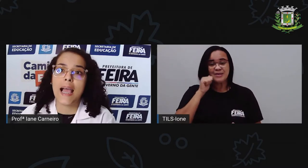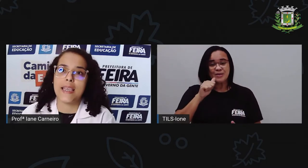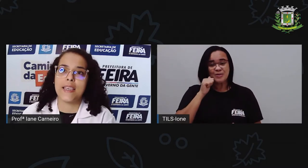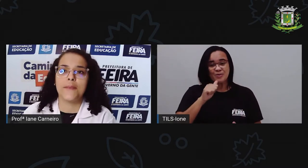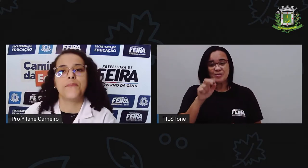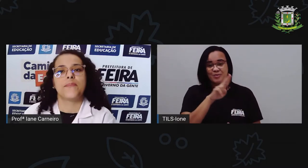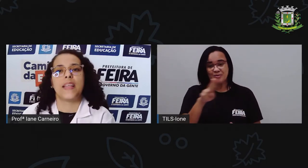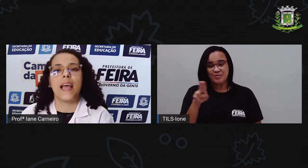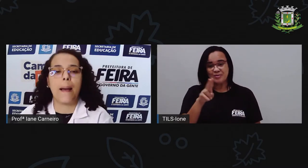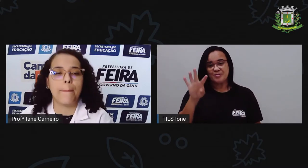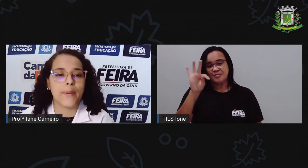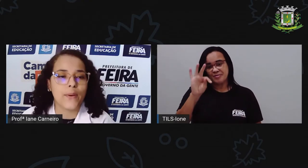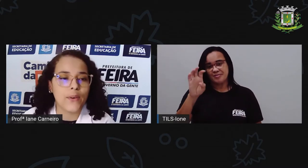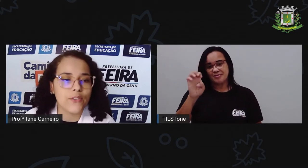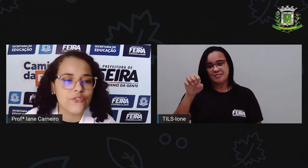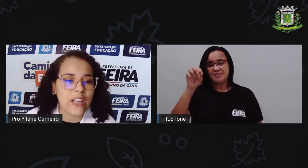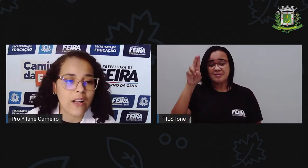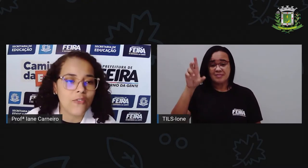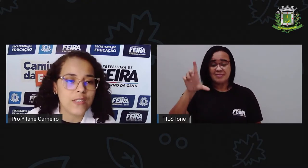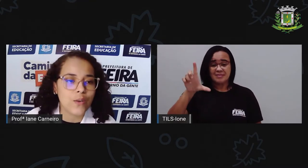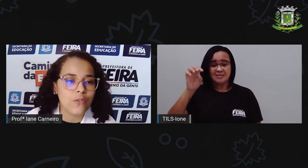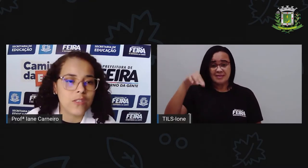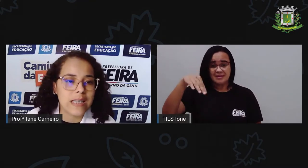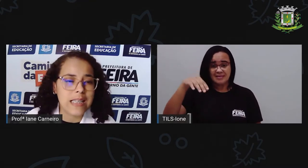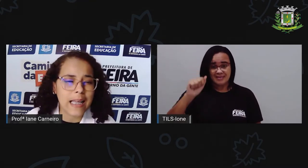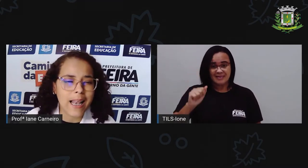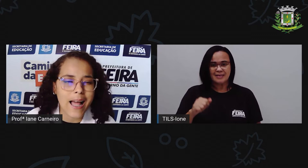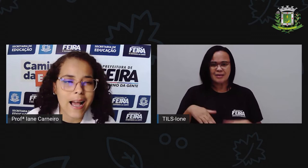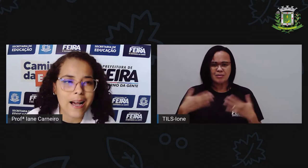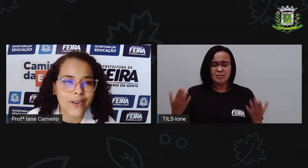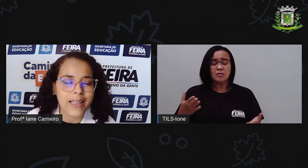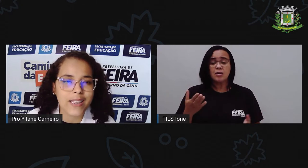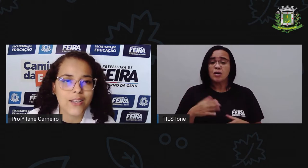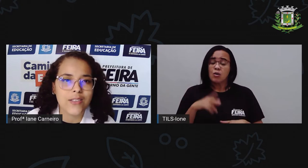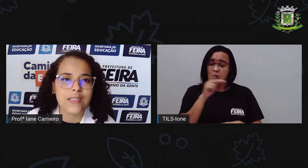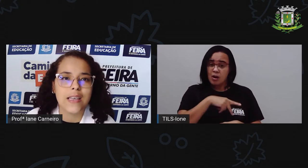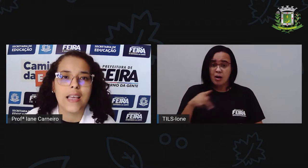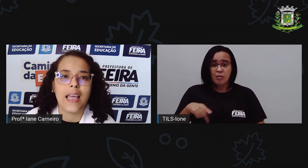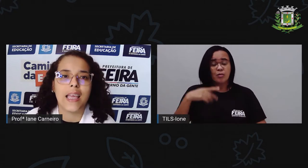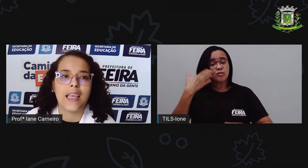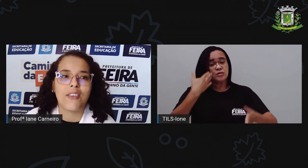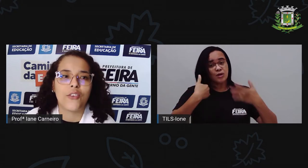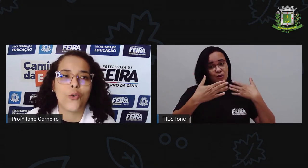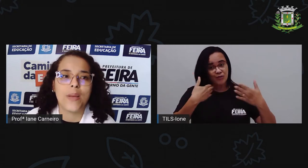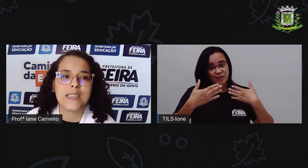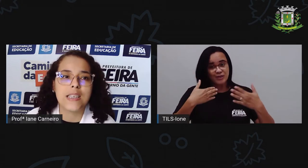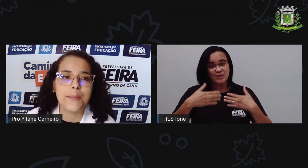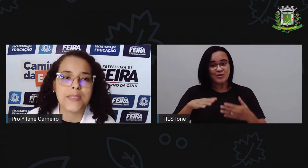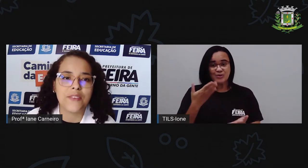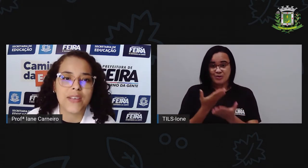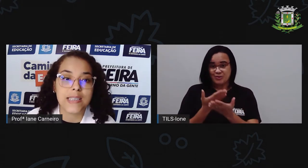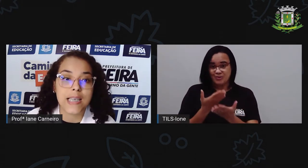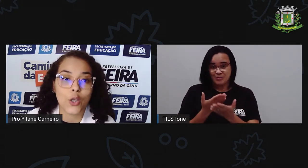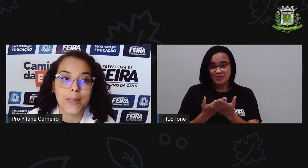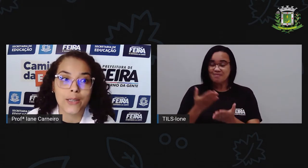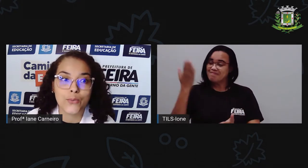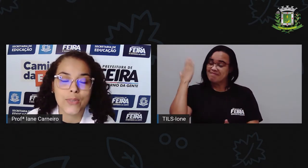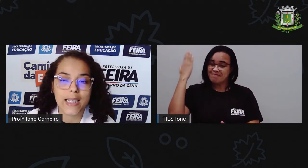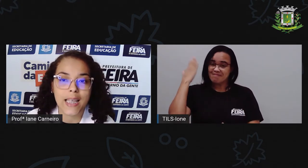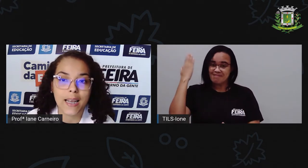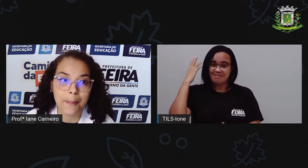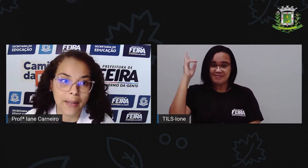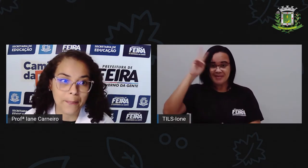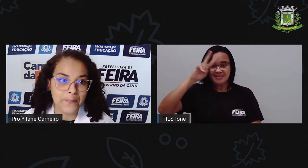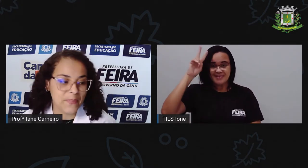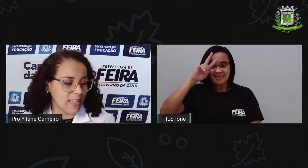E aí, né, a Pro já conversou com vocês naquela aula em que nós começamos a fazer a